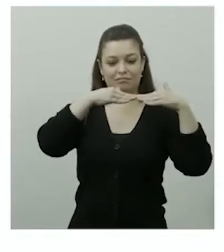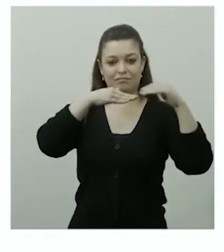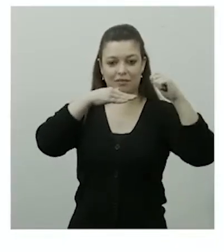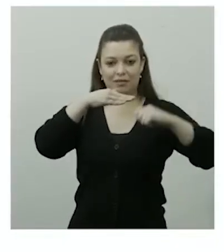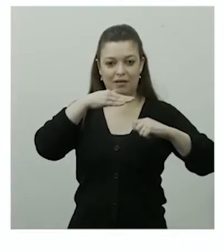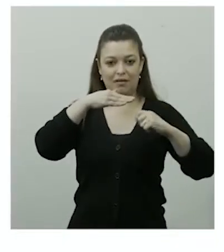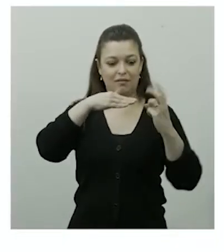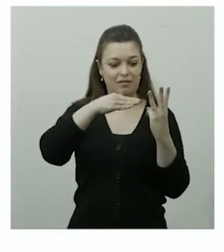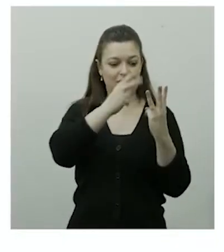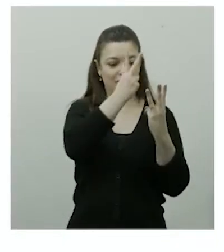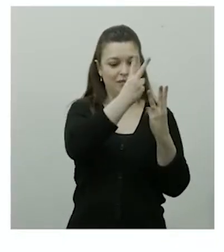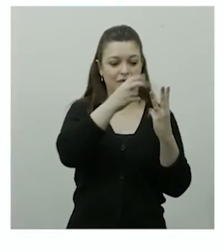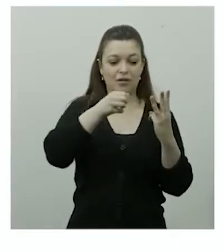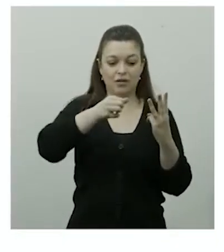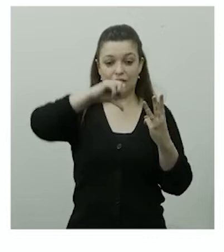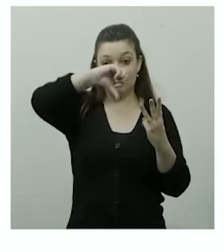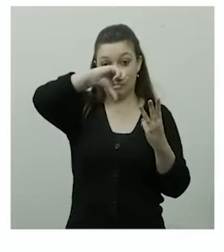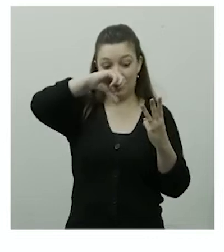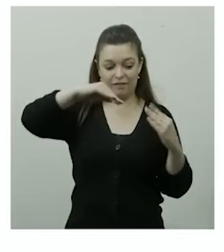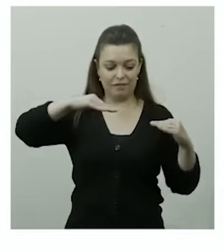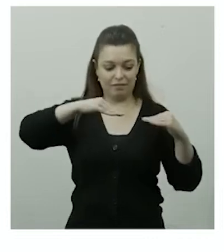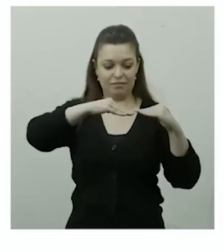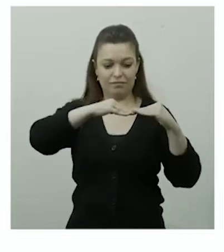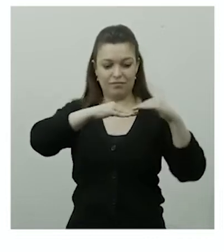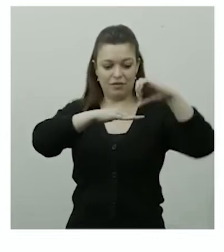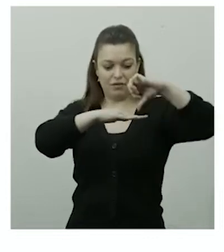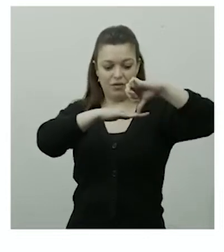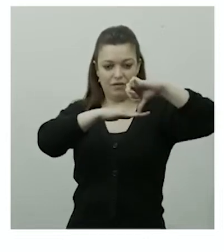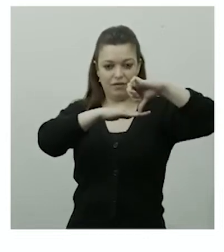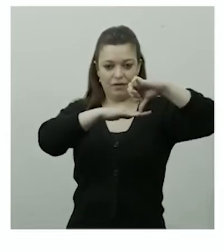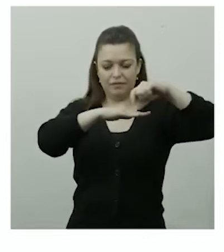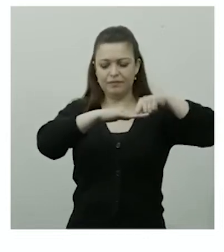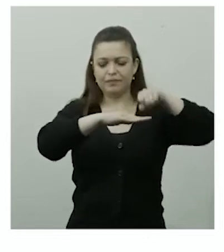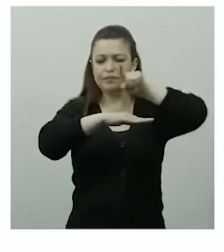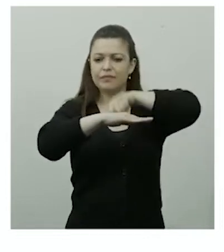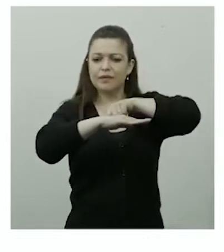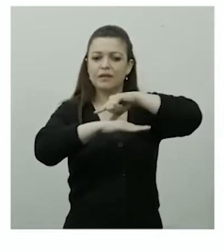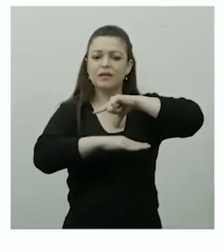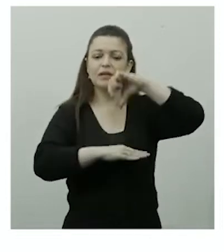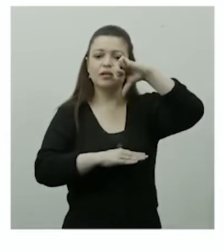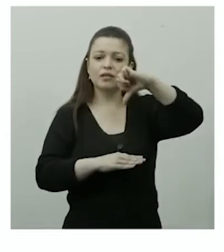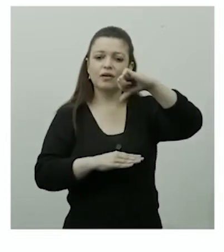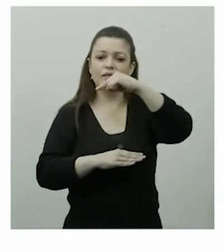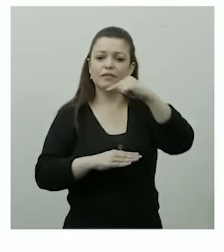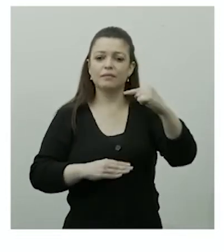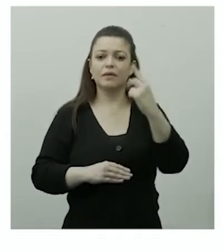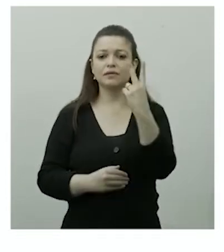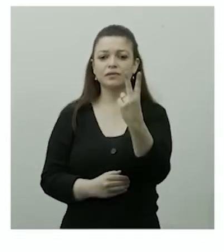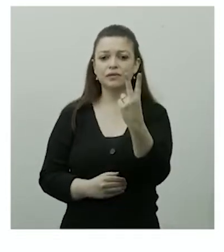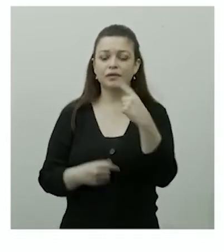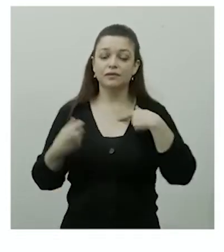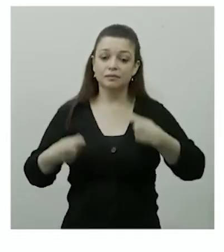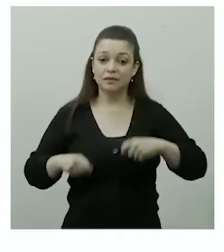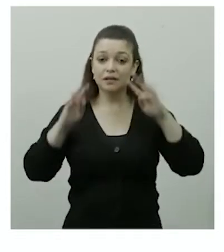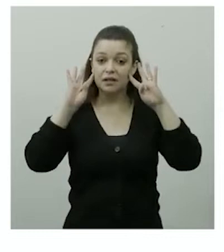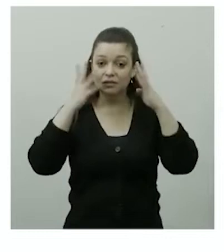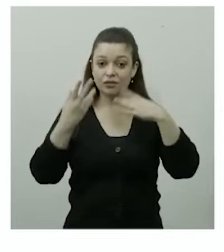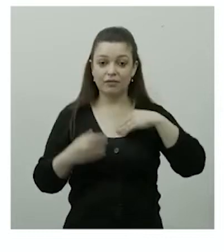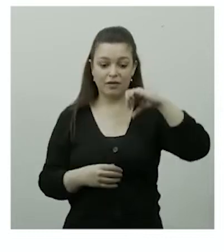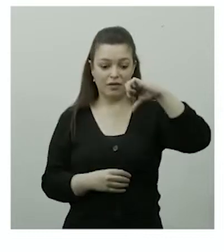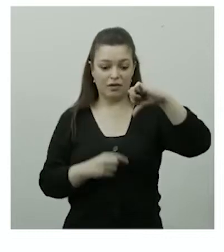E agora, nós temos outra operação para resolver ali. Outra situação matemática.